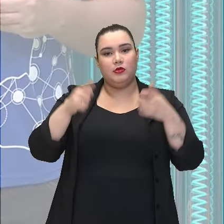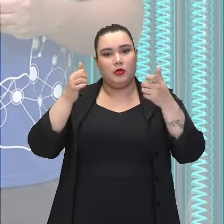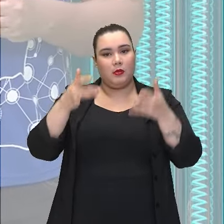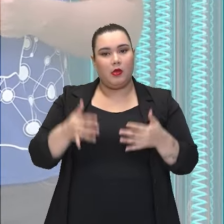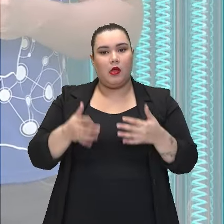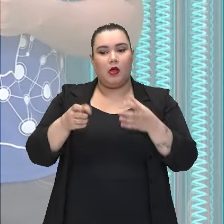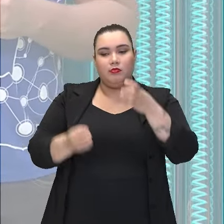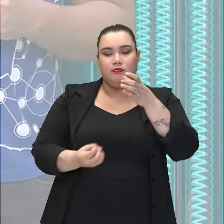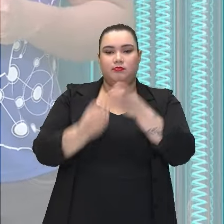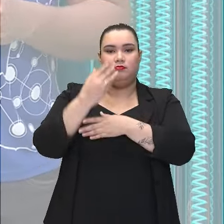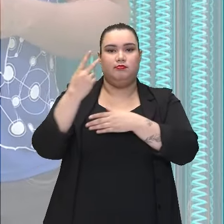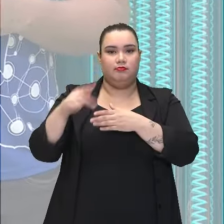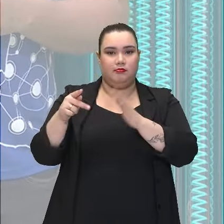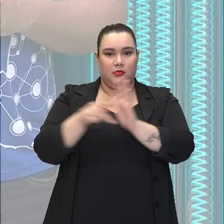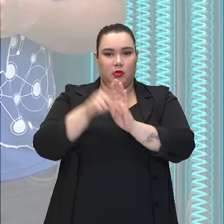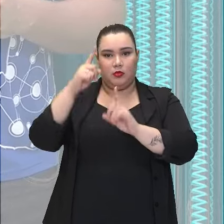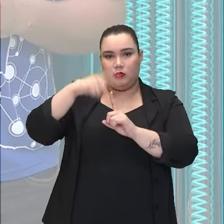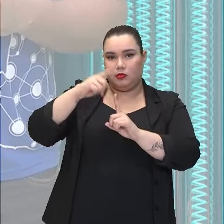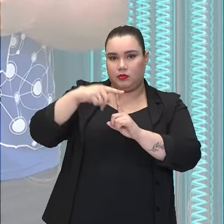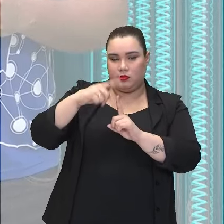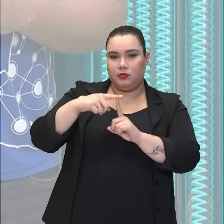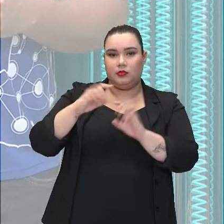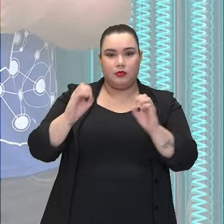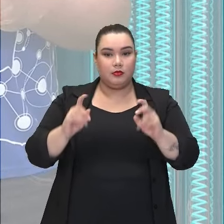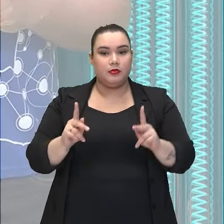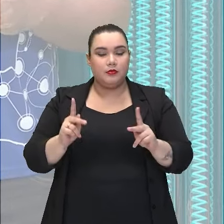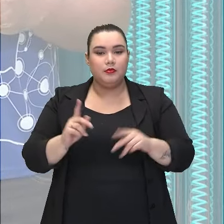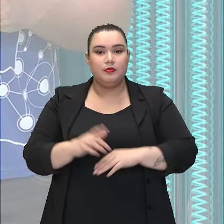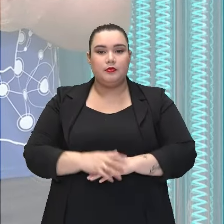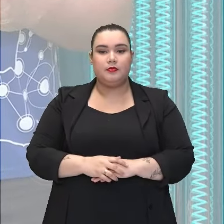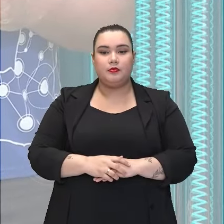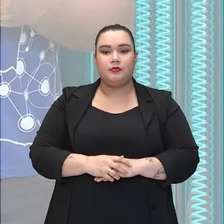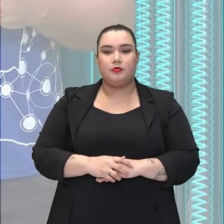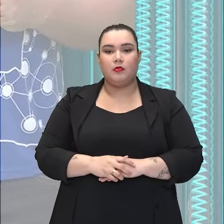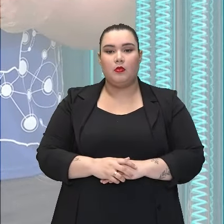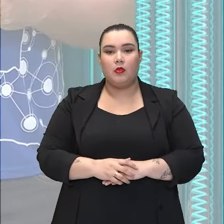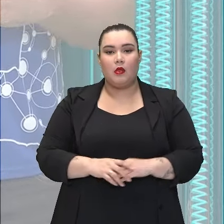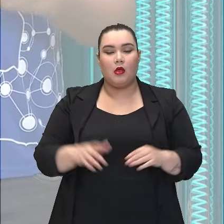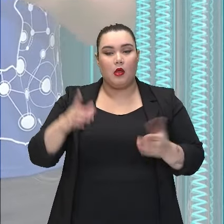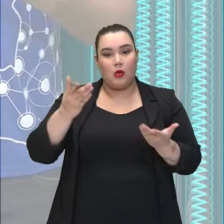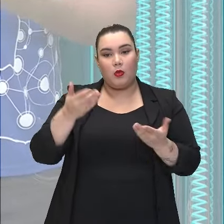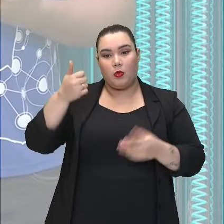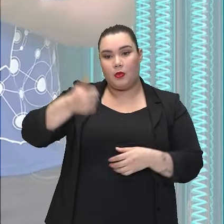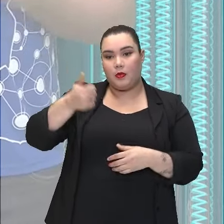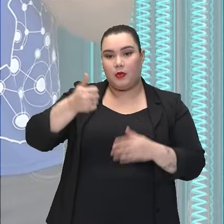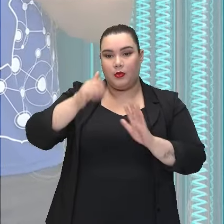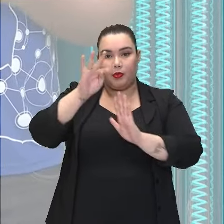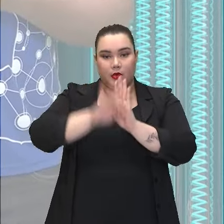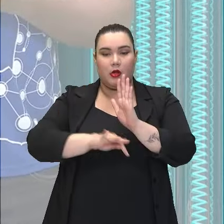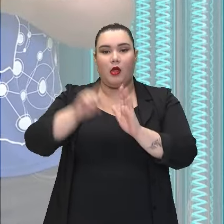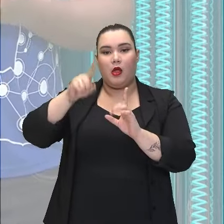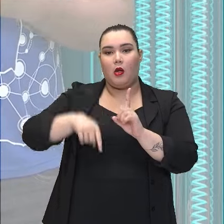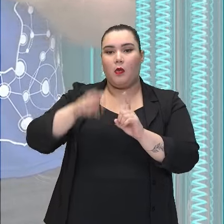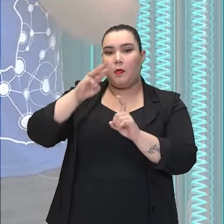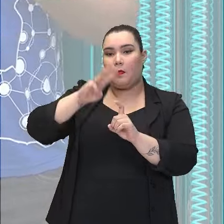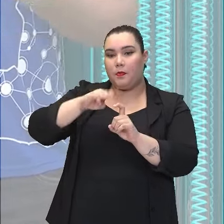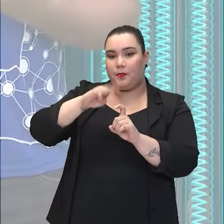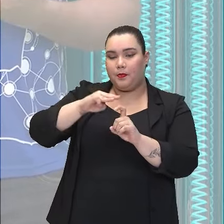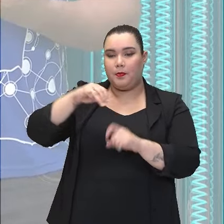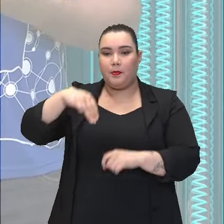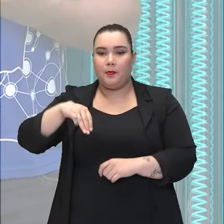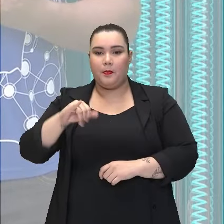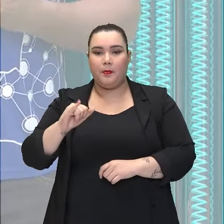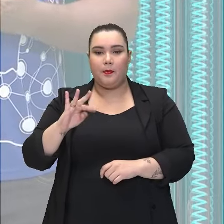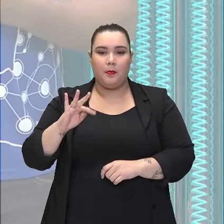origem desse elemento, do diamante. Ok? Então, temos aí no primeiro texto um mito. O que é um mito? É